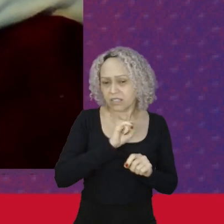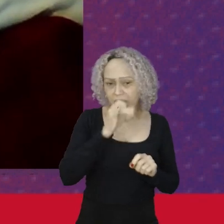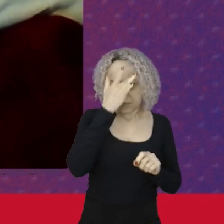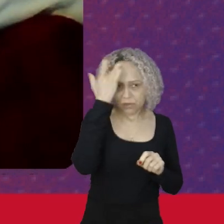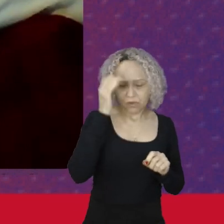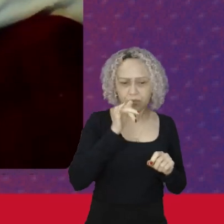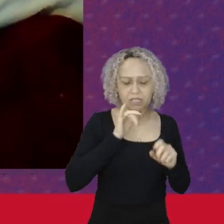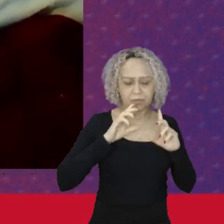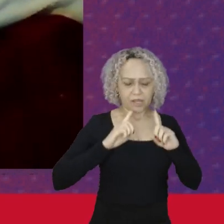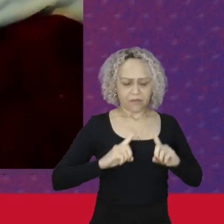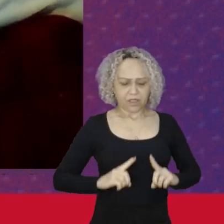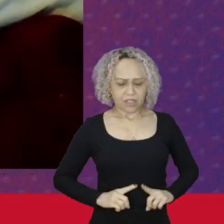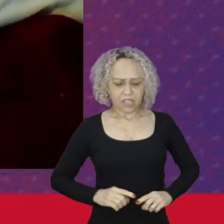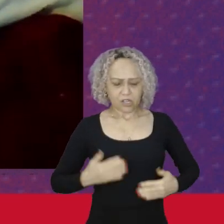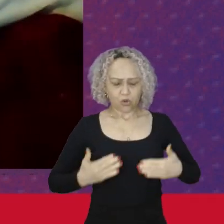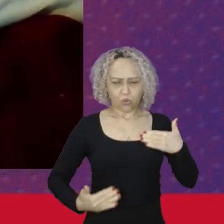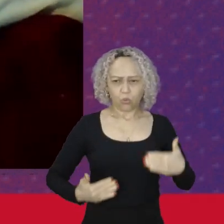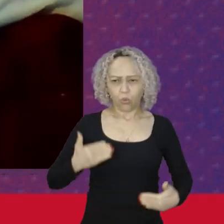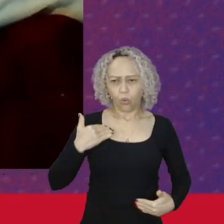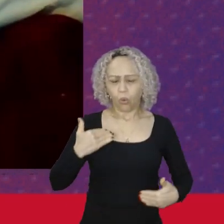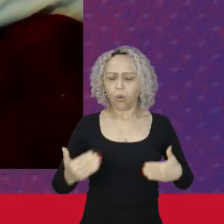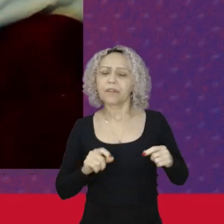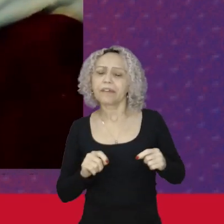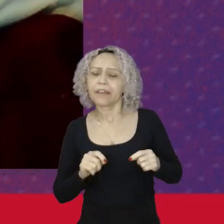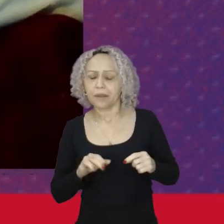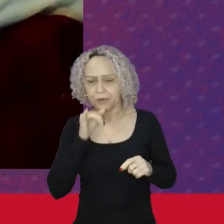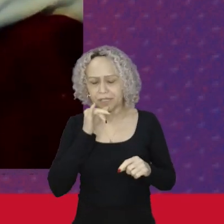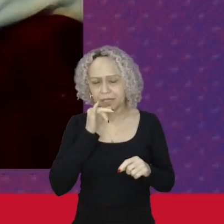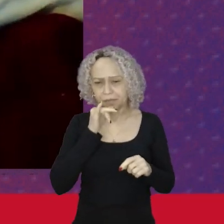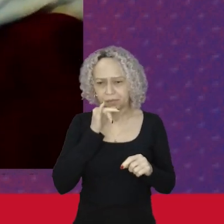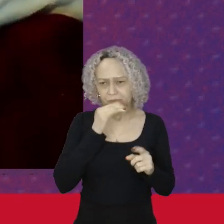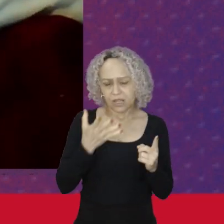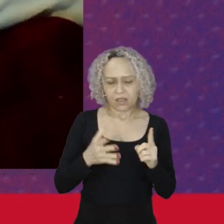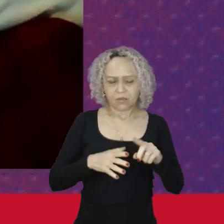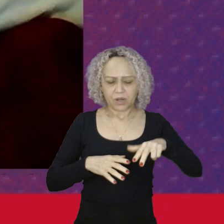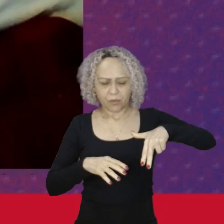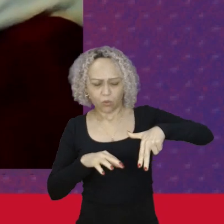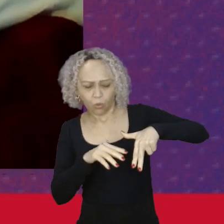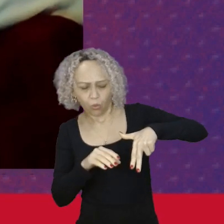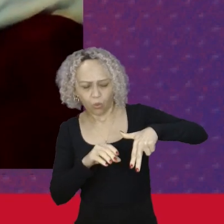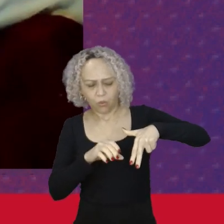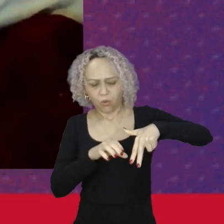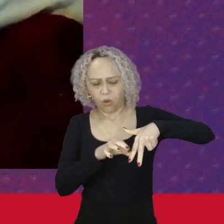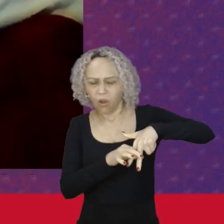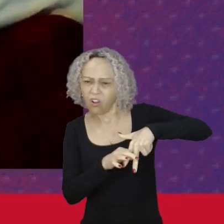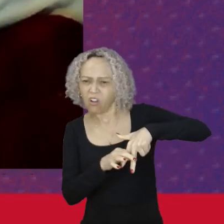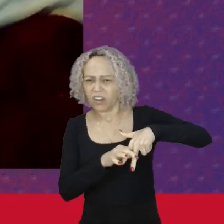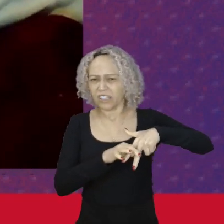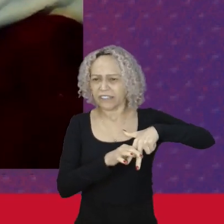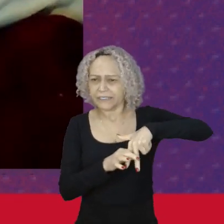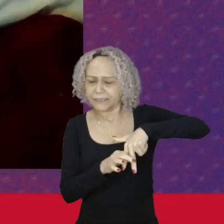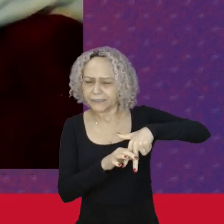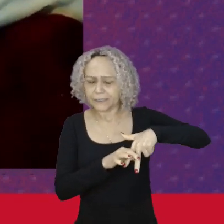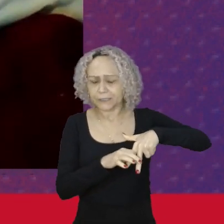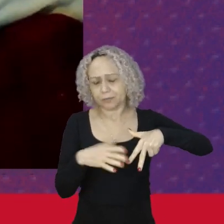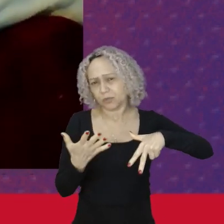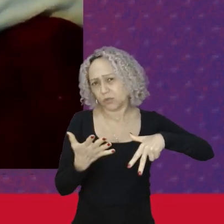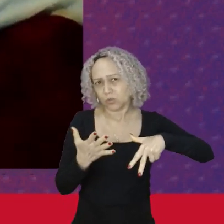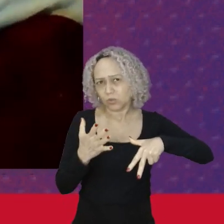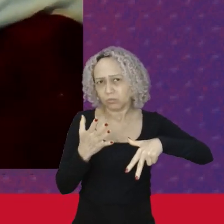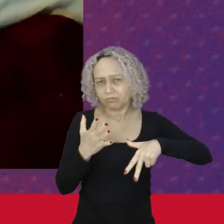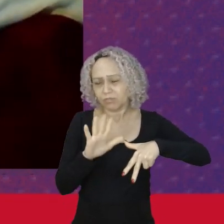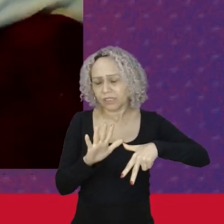né? Próteses para posicionamento do corpo. E já na concepção